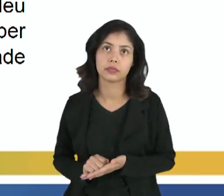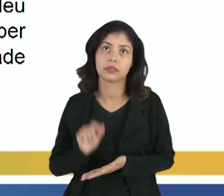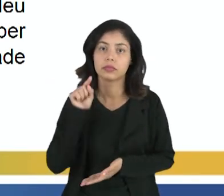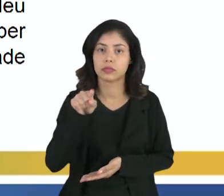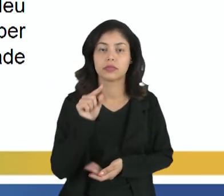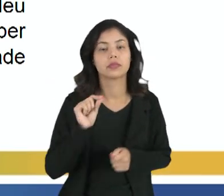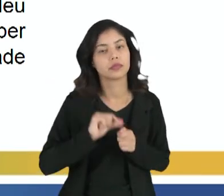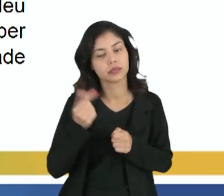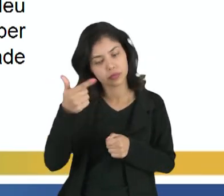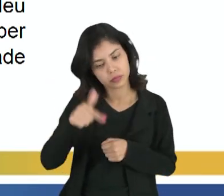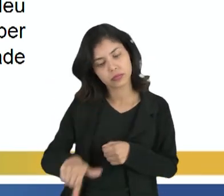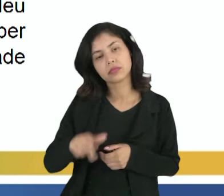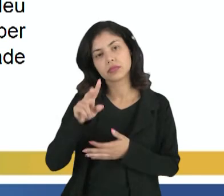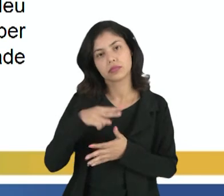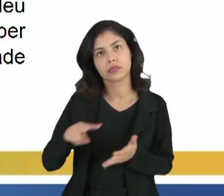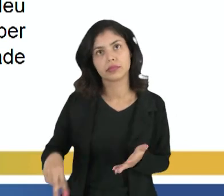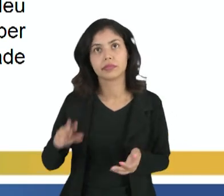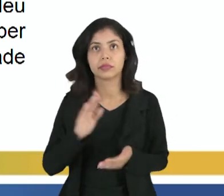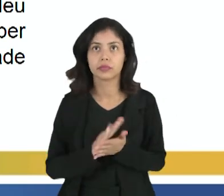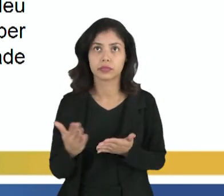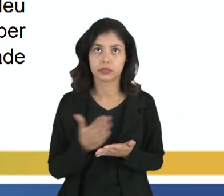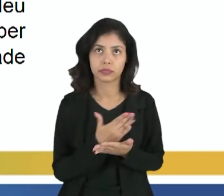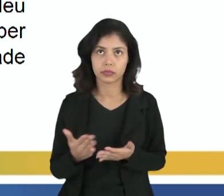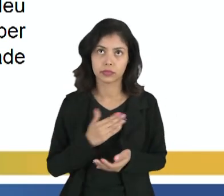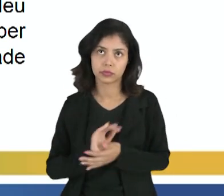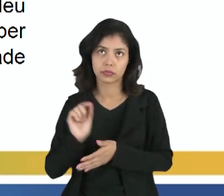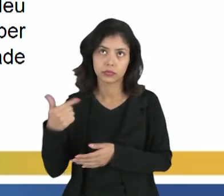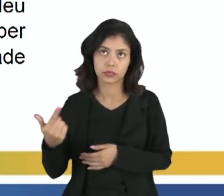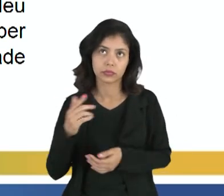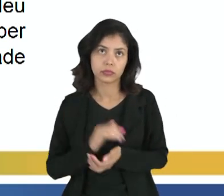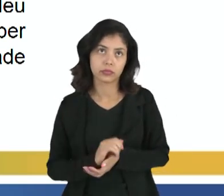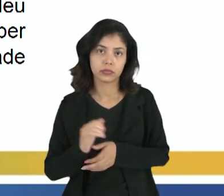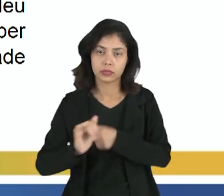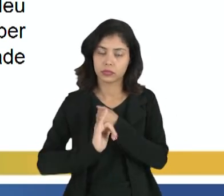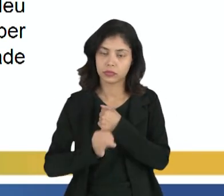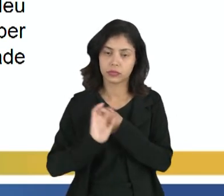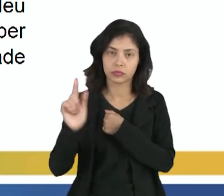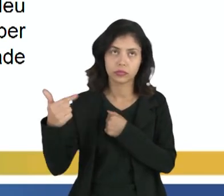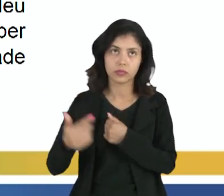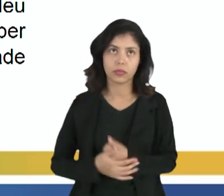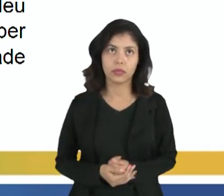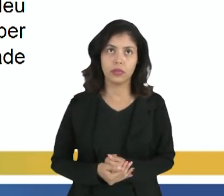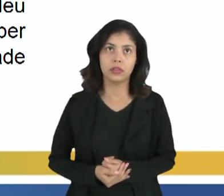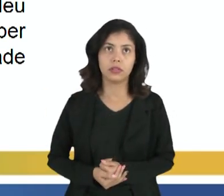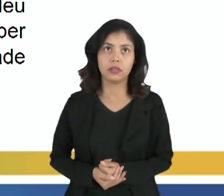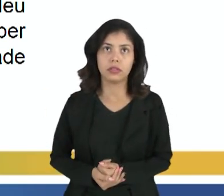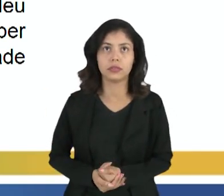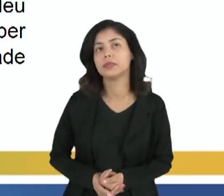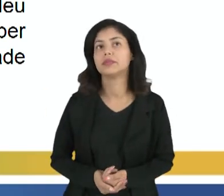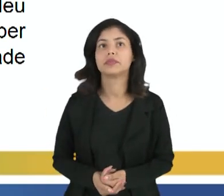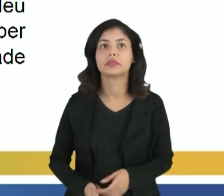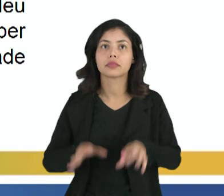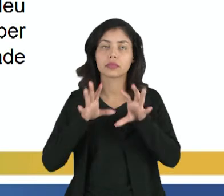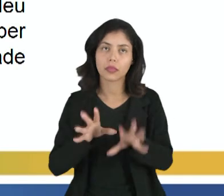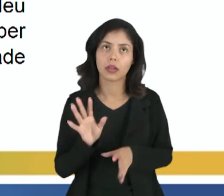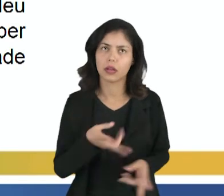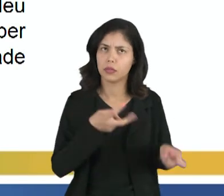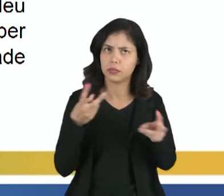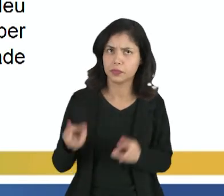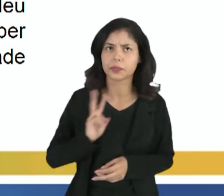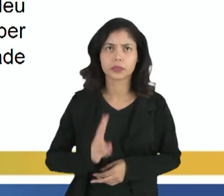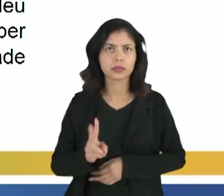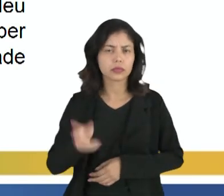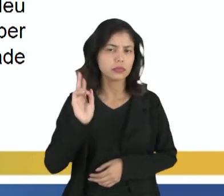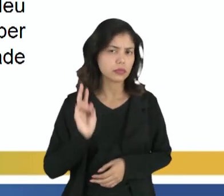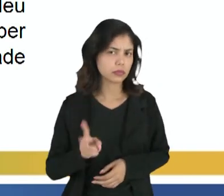as que você fará quando ler novamente o livro ou, no caso, a crônica em outra oportunidade. Será que sua percepção